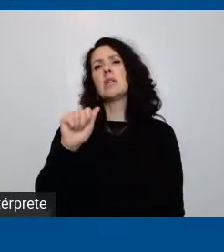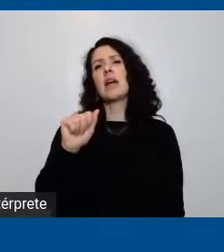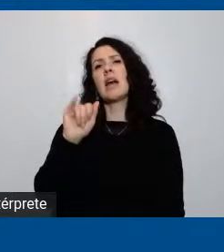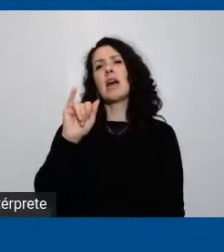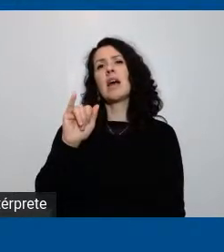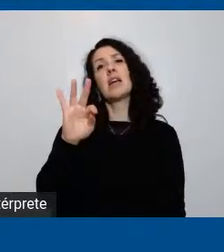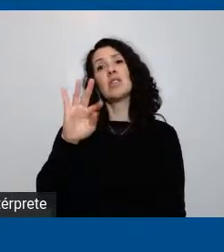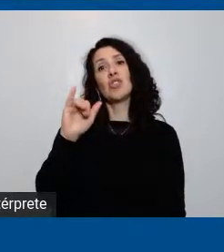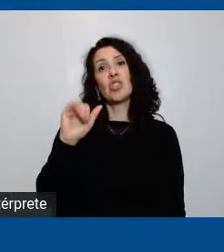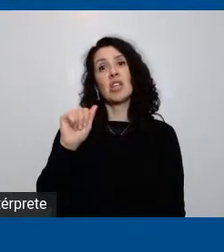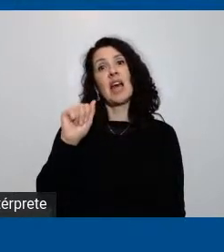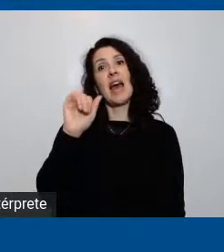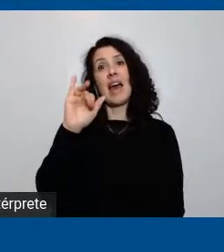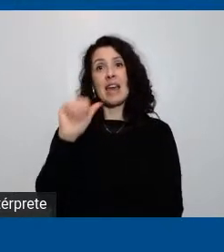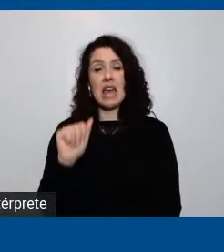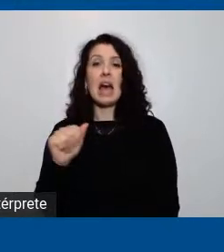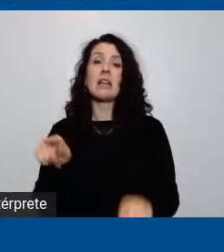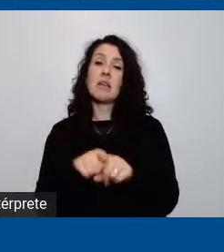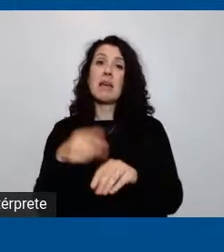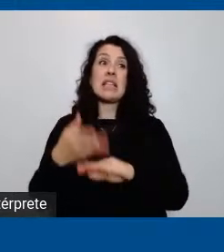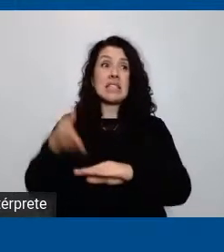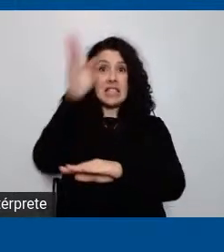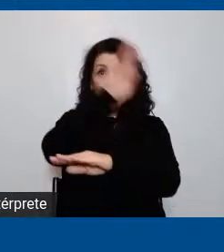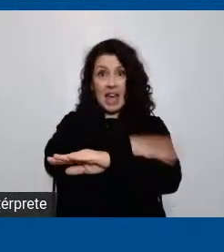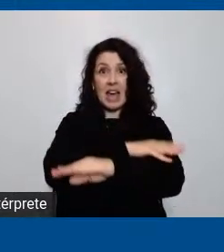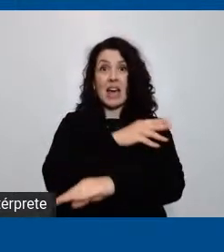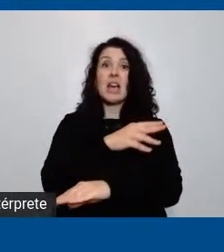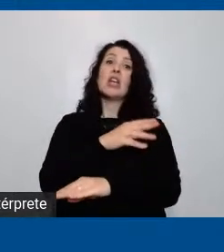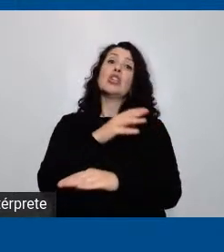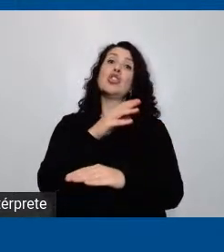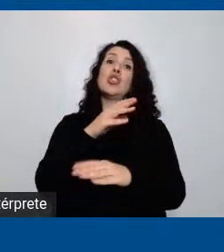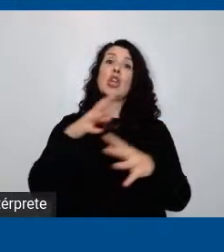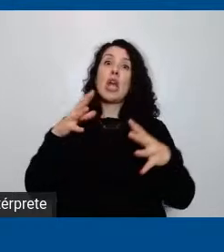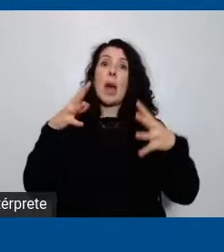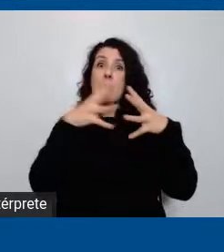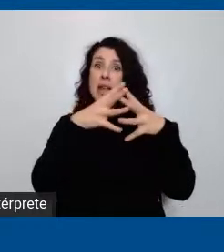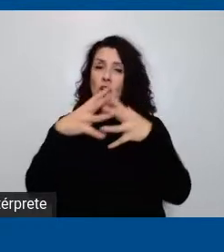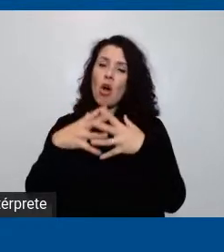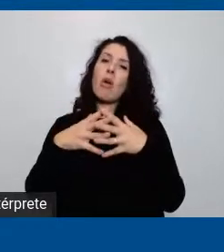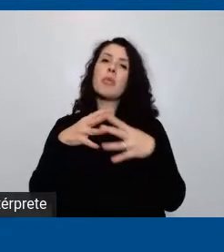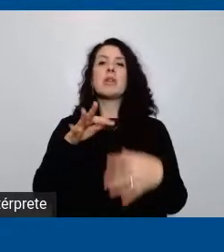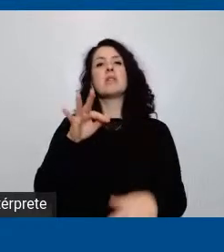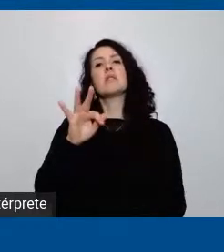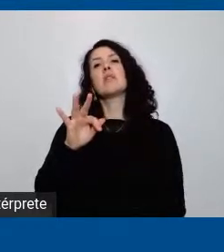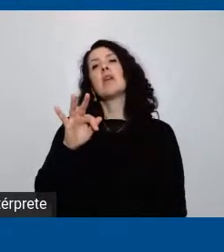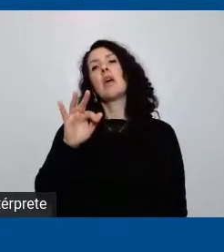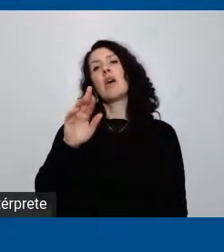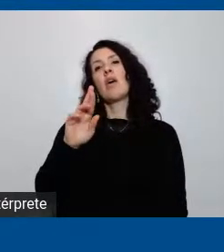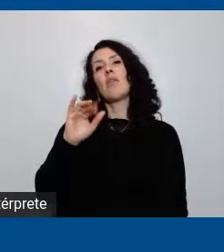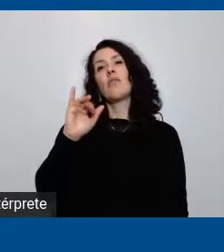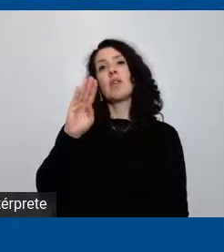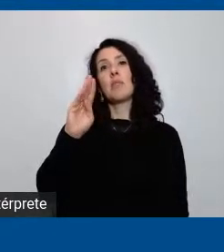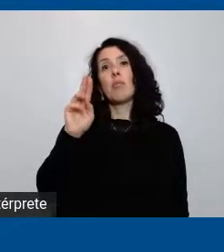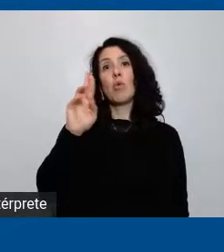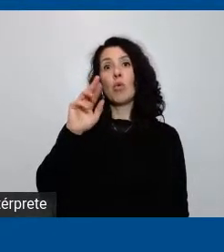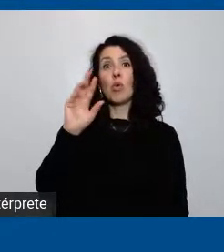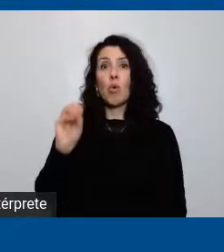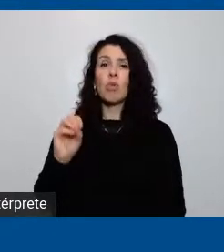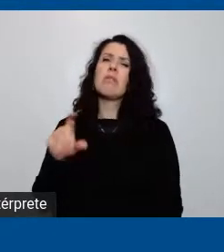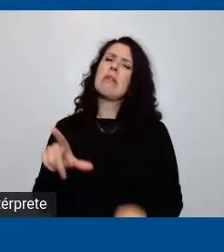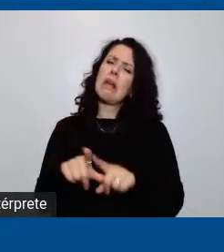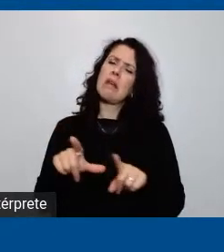na serra ali de Petrópolis, de Friburgo, Dedo de Deus, tudo isso, porque o Gilberto era um dos